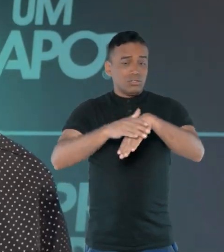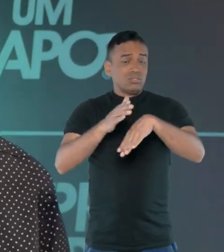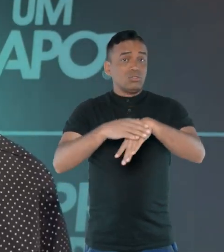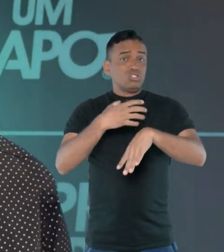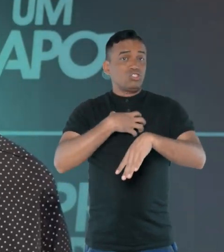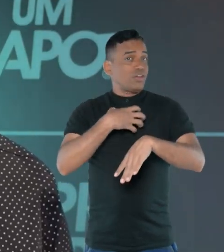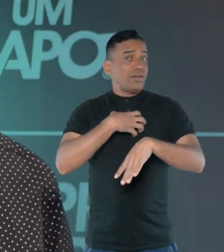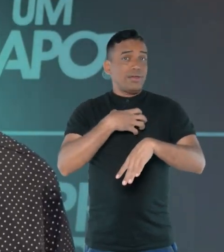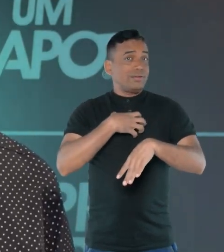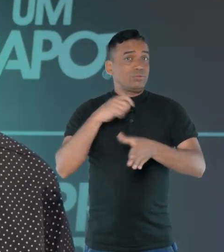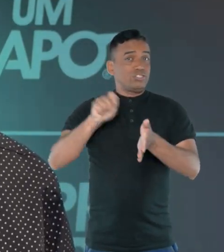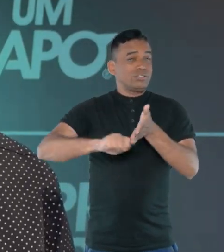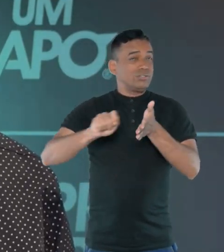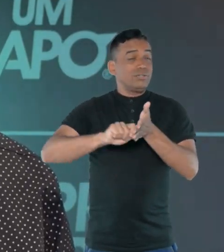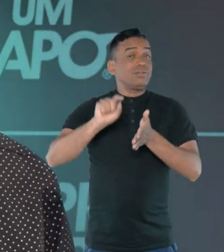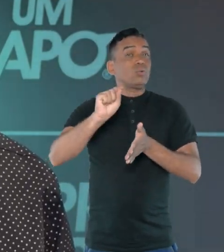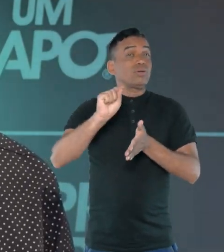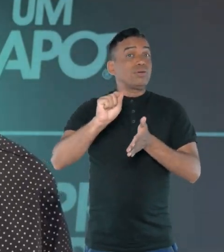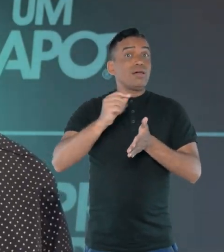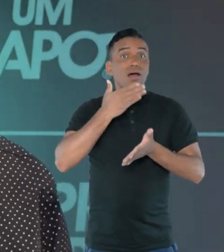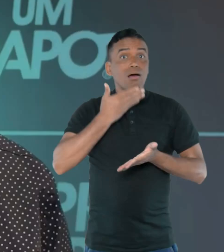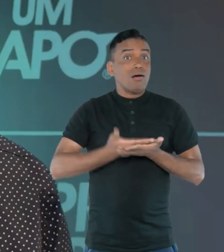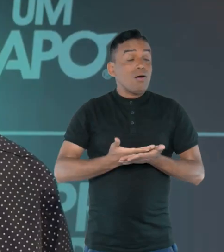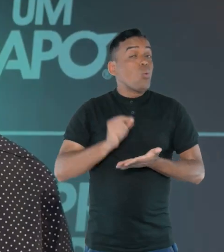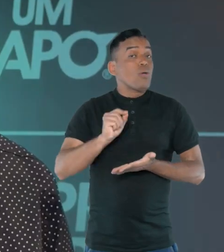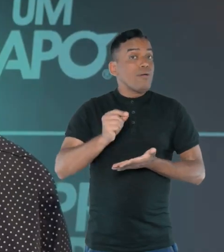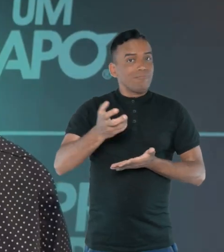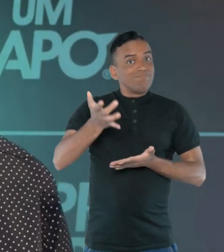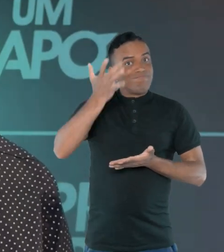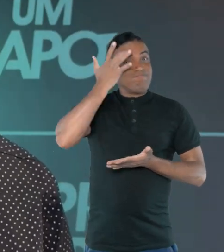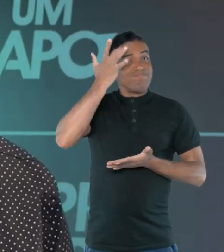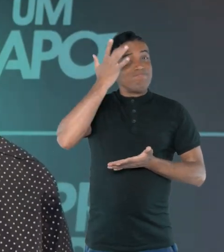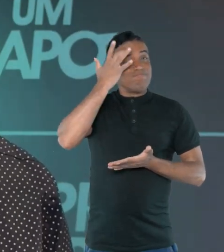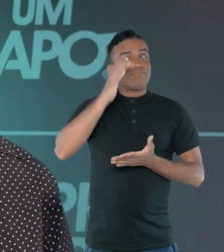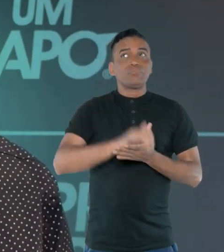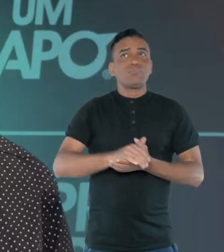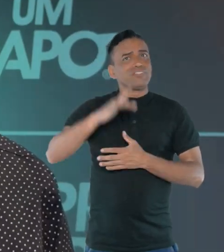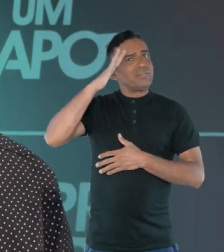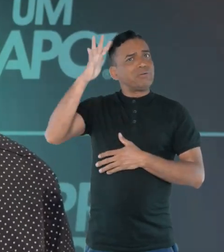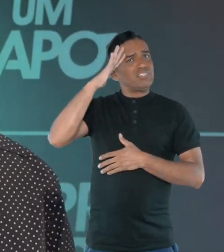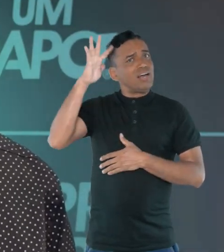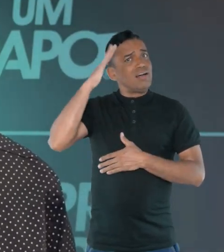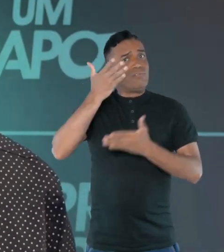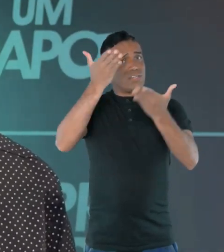da sua escrita. É difícil imaginar um jovem como você